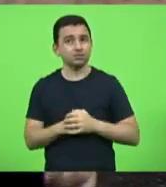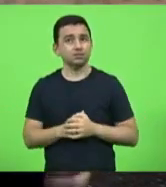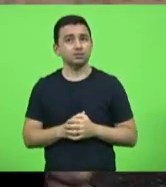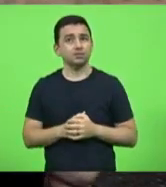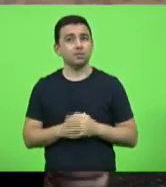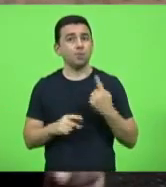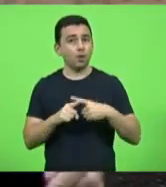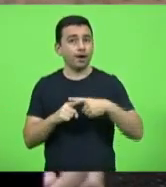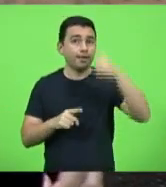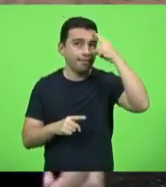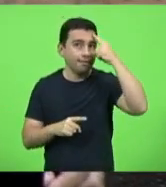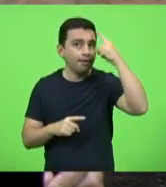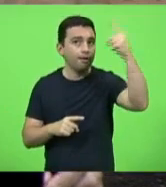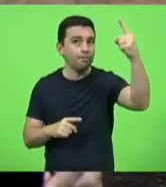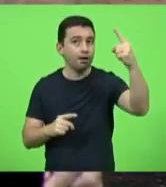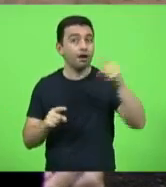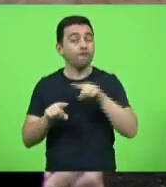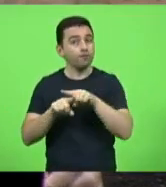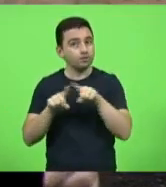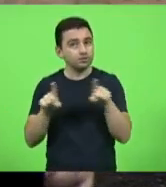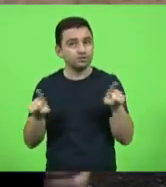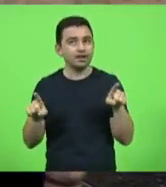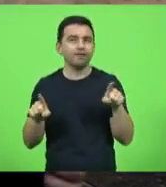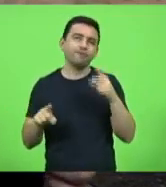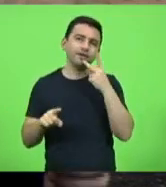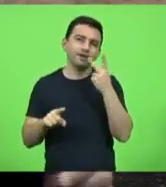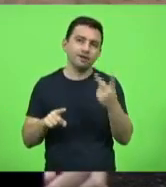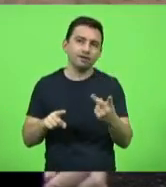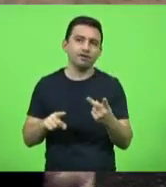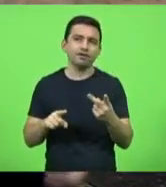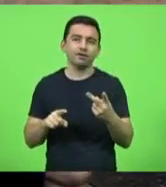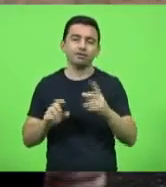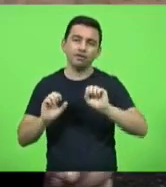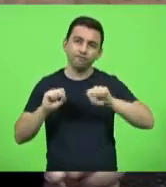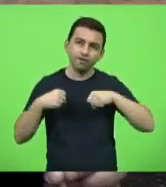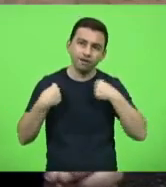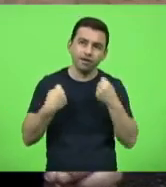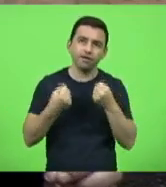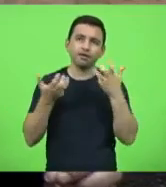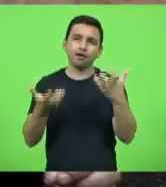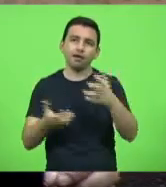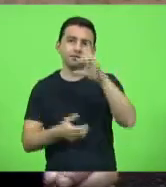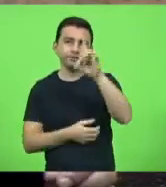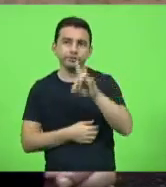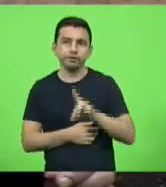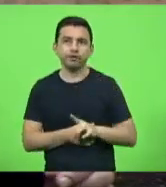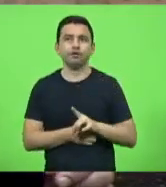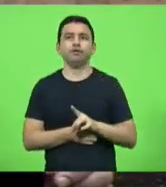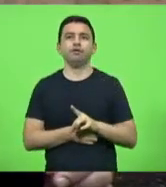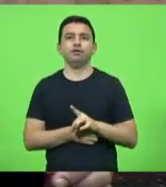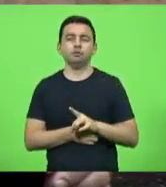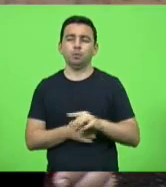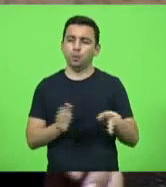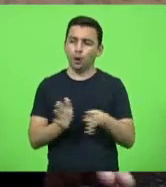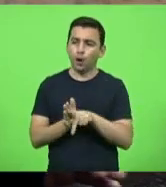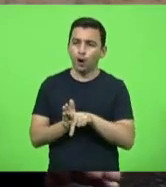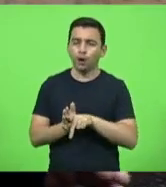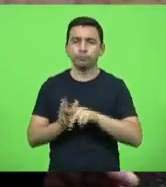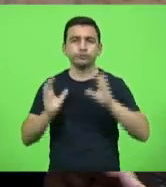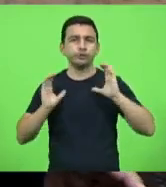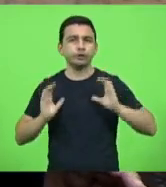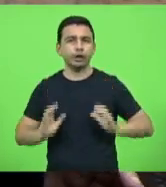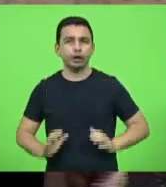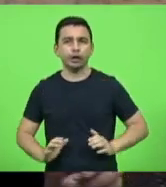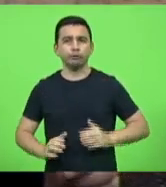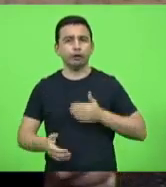Lembrando para todos aqueles, né, que dizem, que defendem o direito do cidadão a